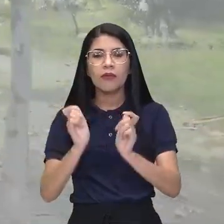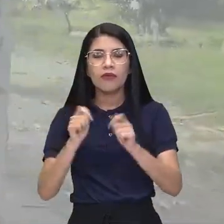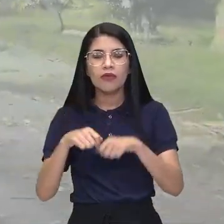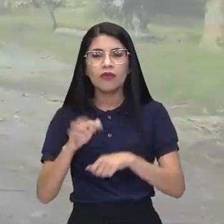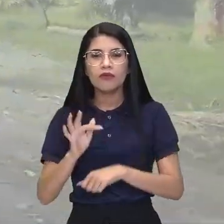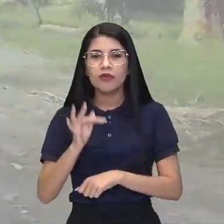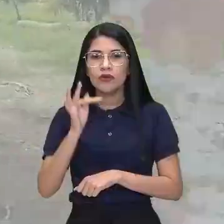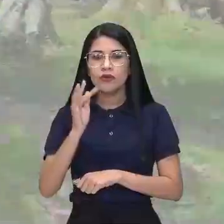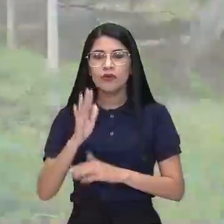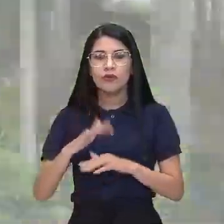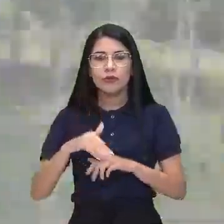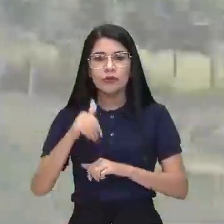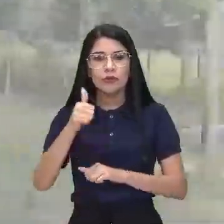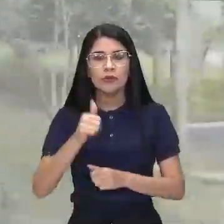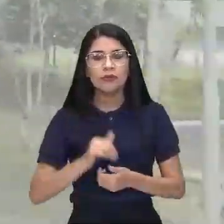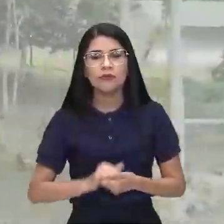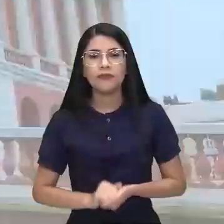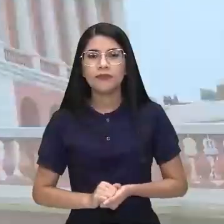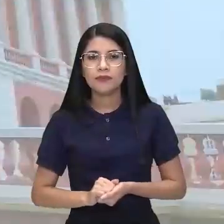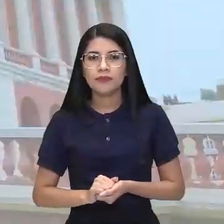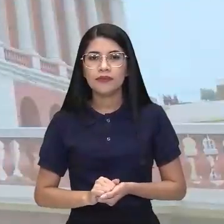um futuro melhor.